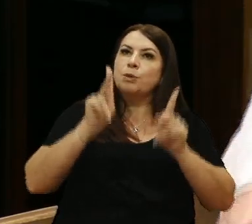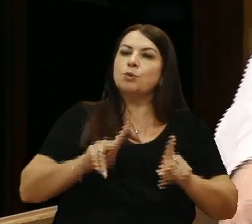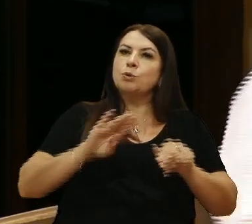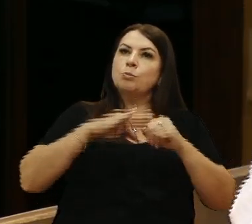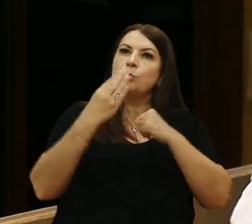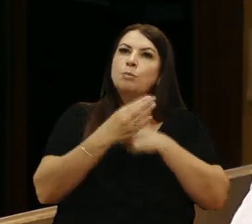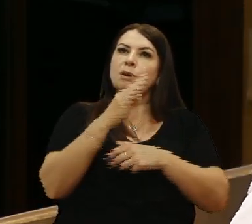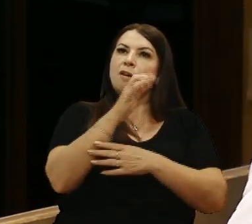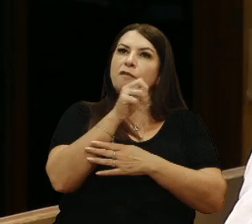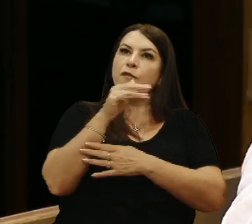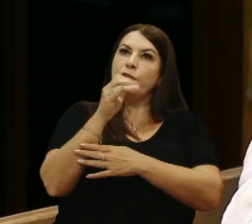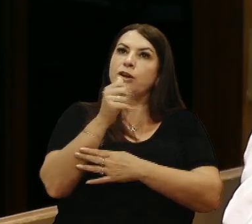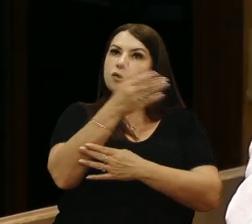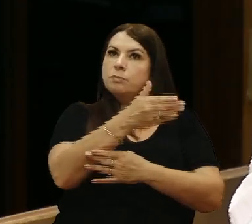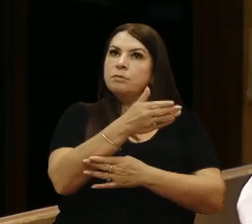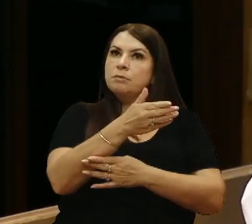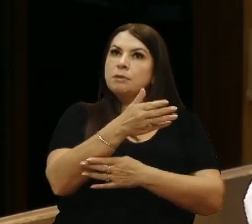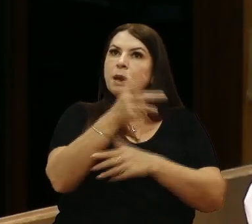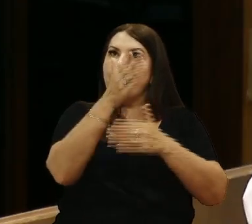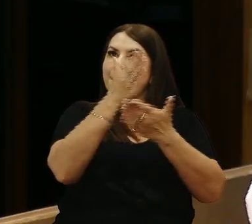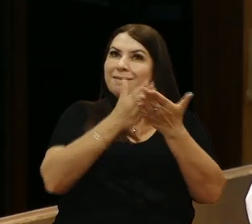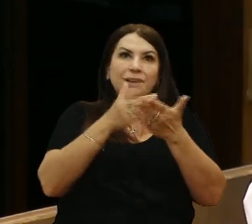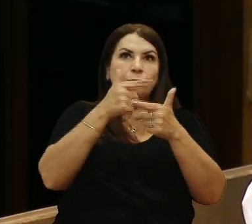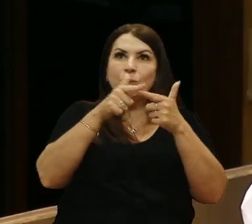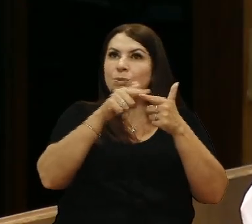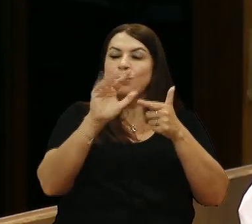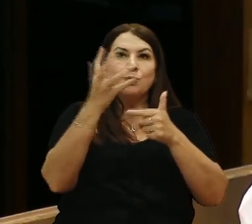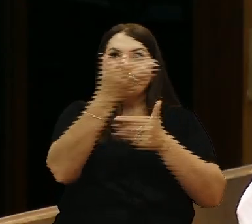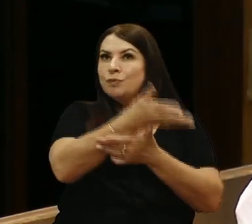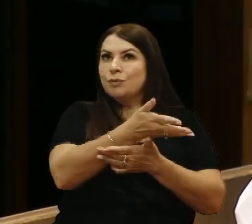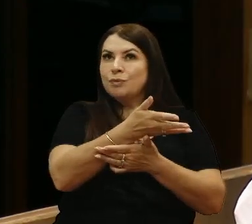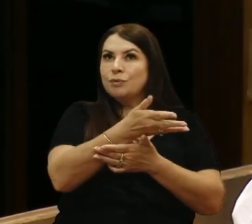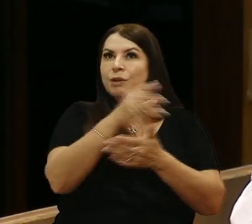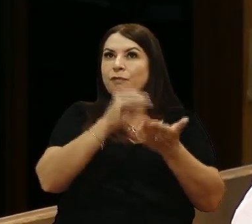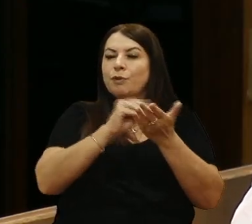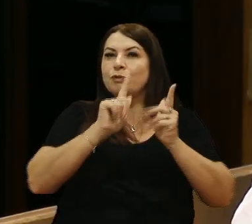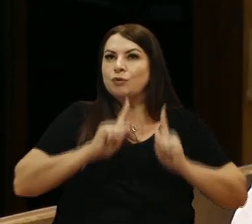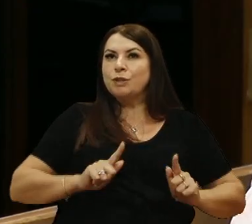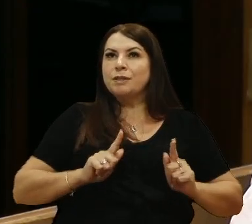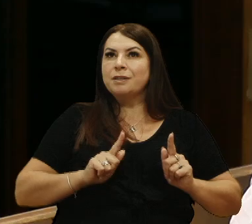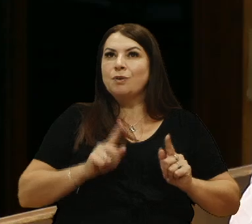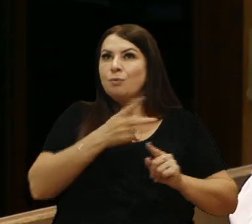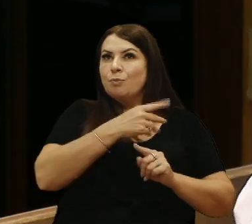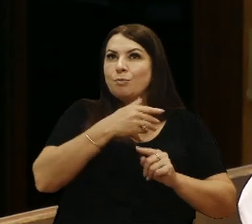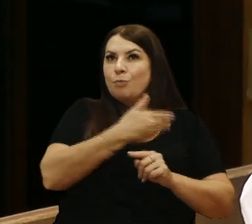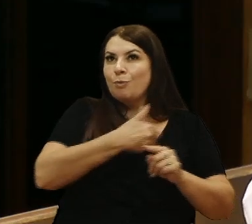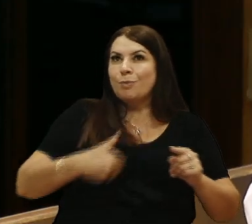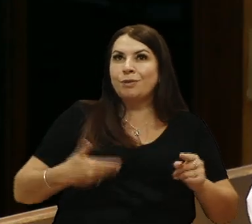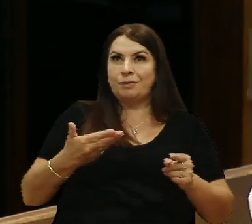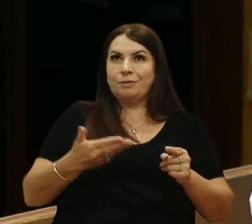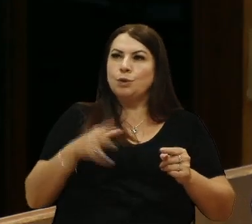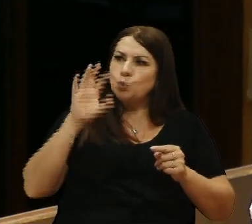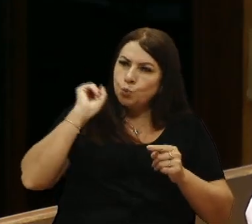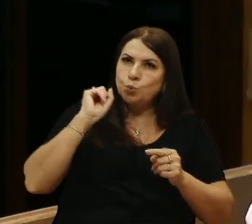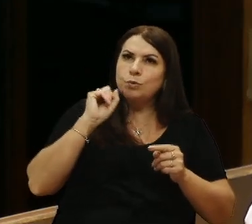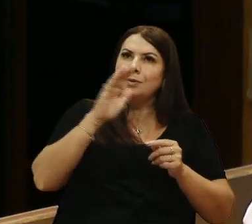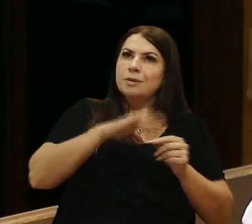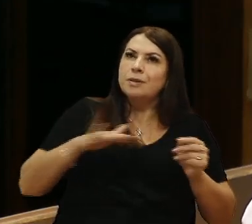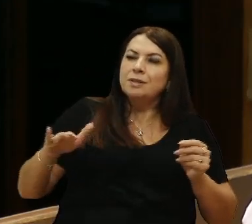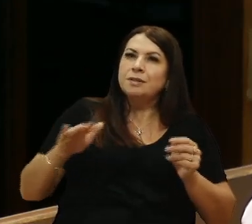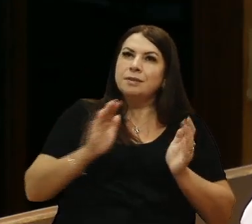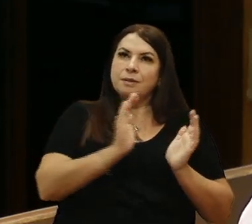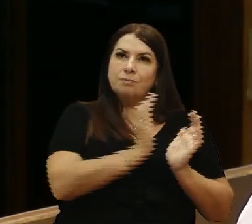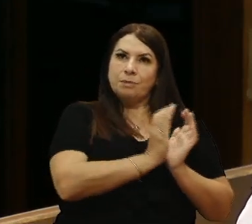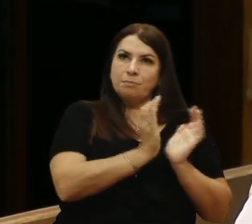que eles têm para falar, metade dos problemas seriam resolvidos porque são problemas que falta gestão pública. Escuta as crianças da